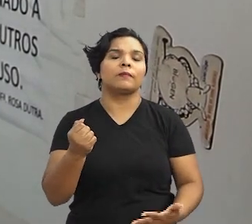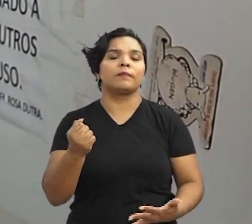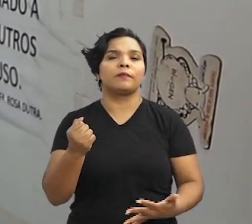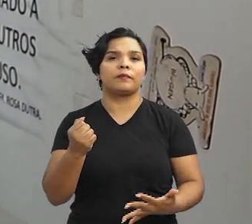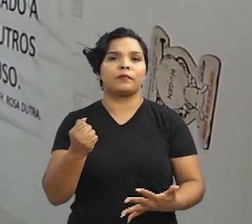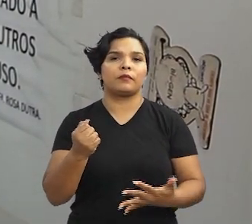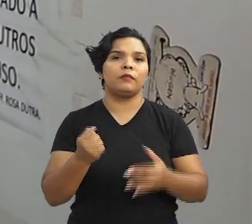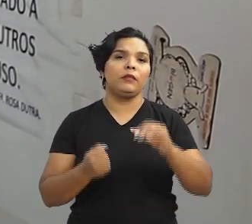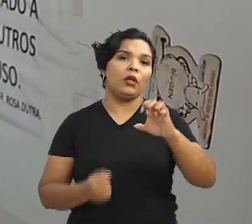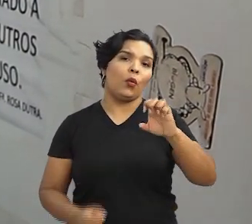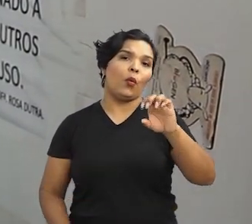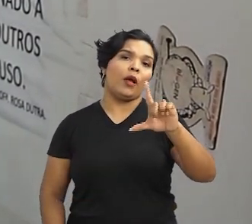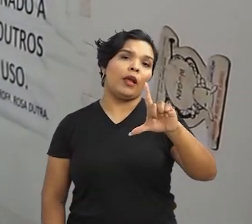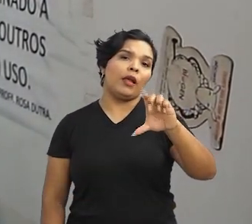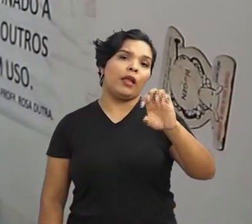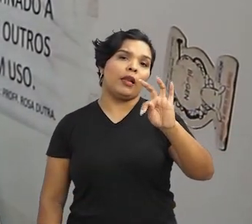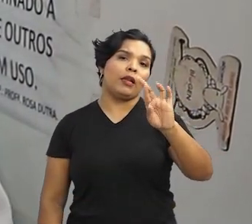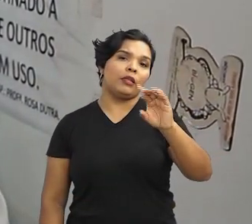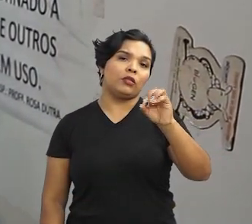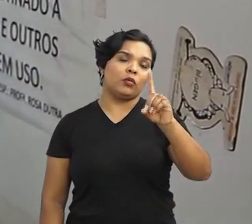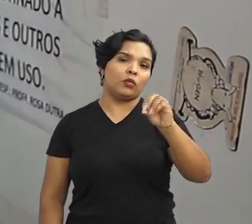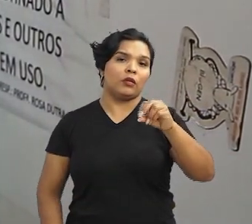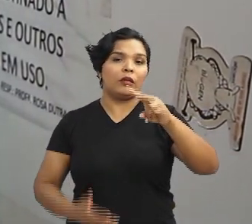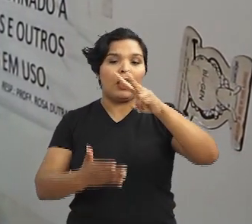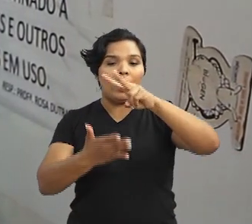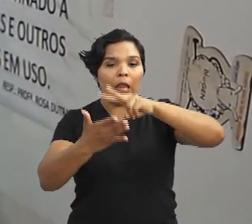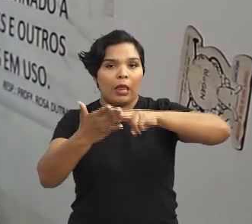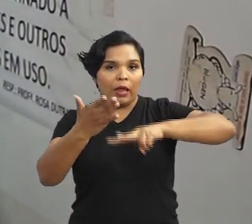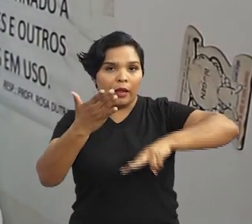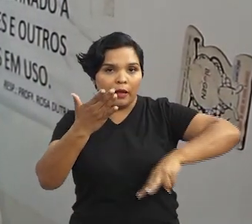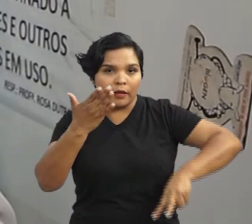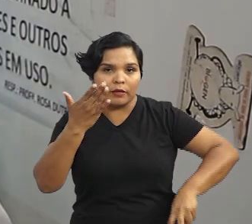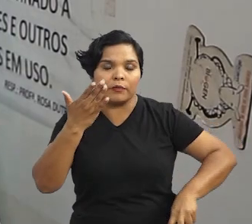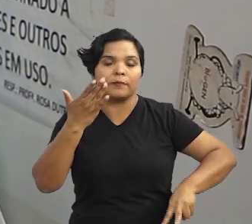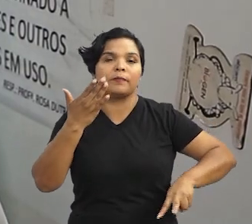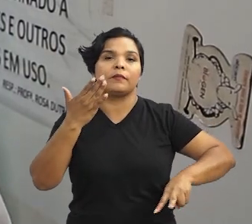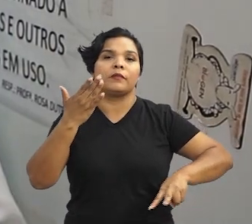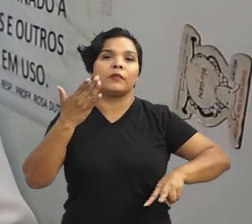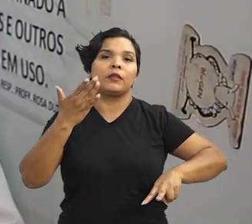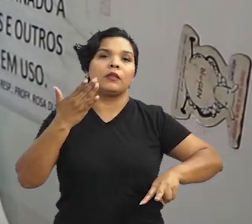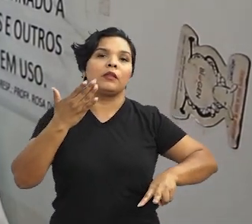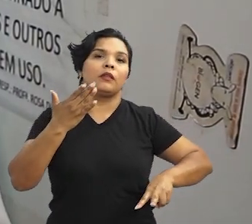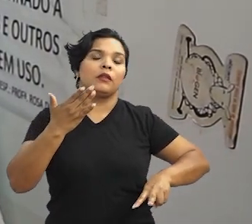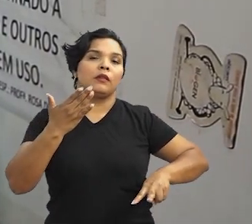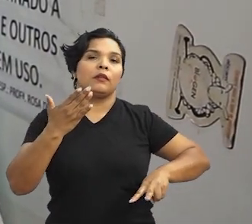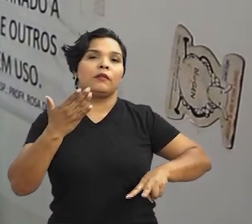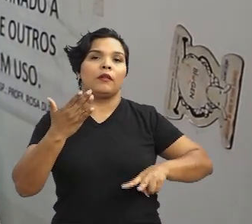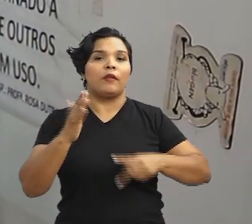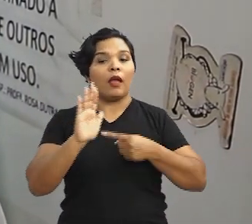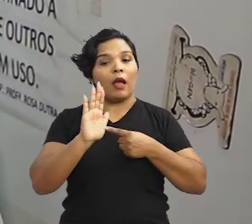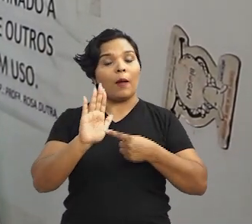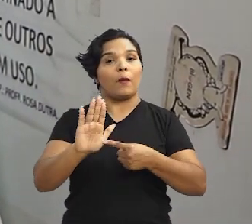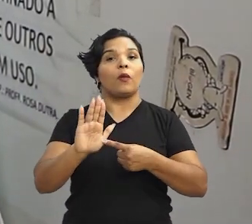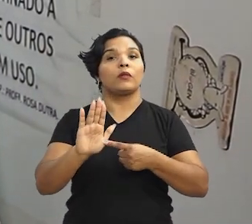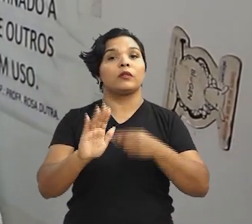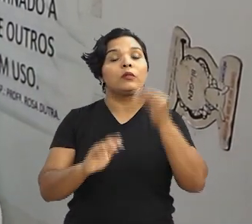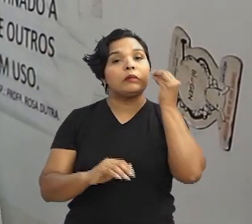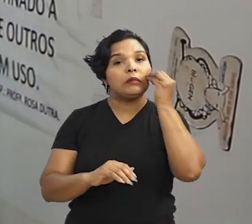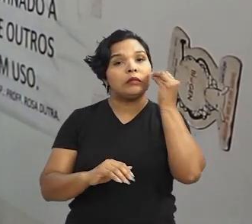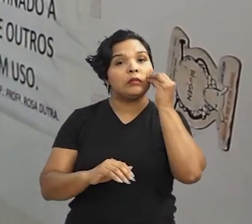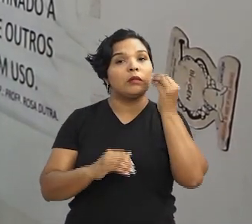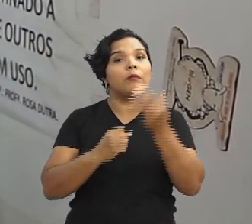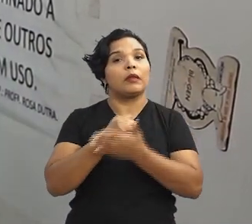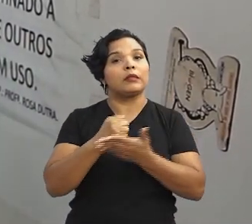de um eletrodo, né? E ali você tem um sistema, um leitor eletrônico que vai ler, né, aquela